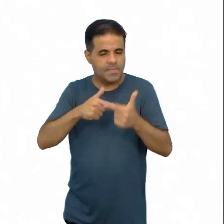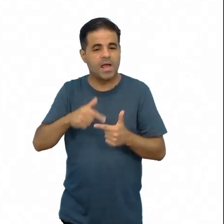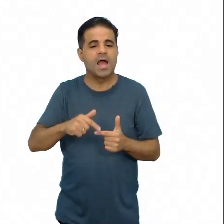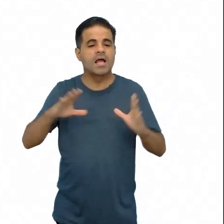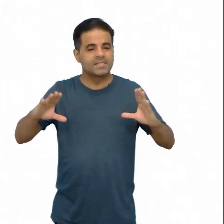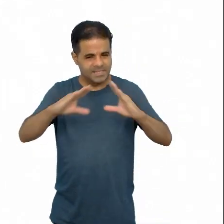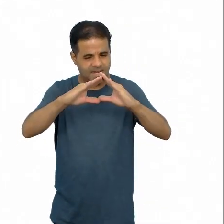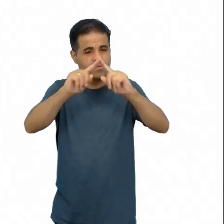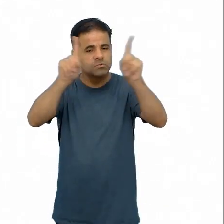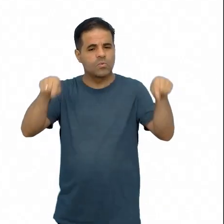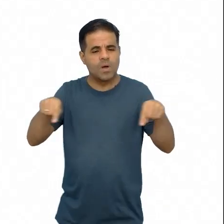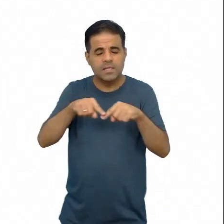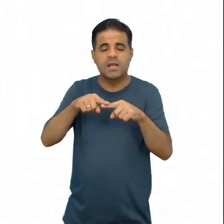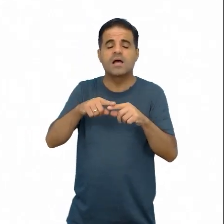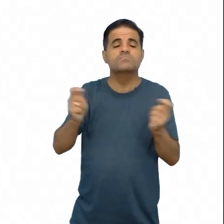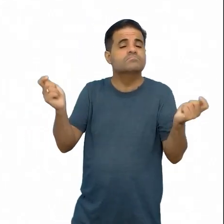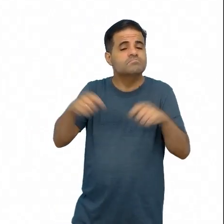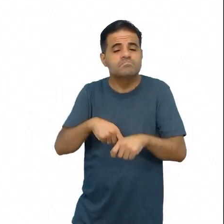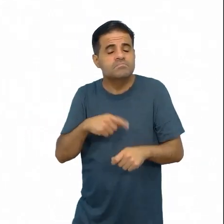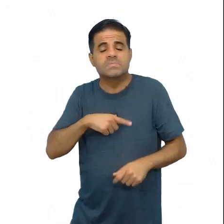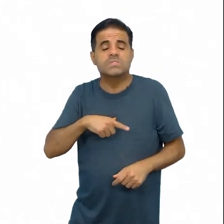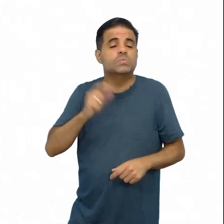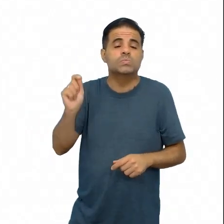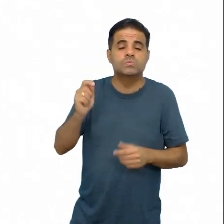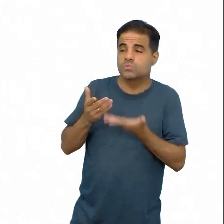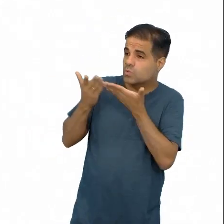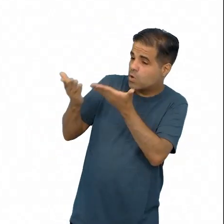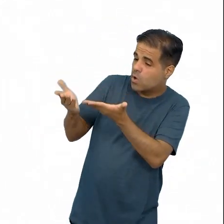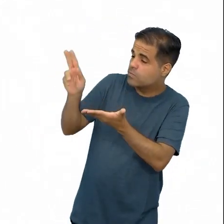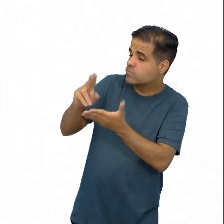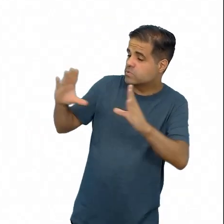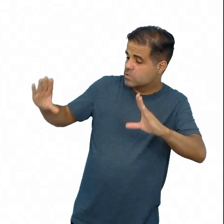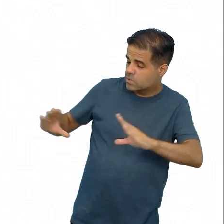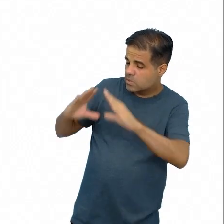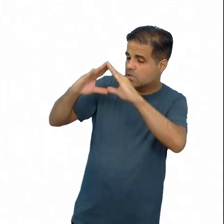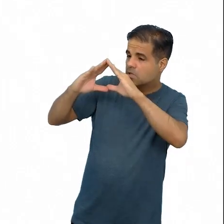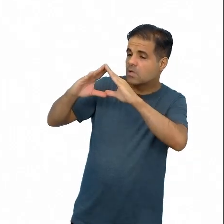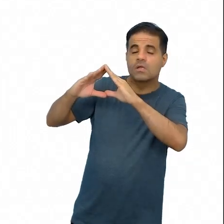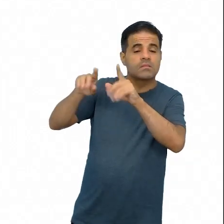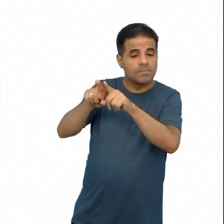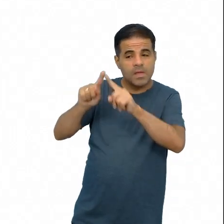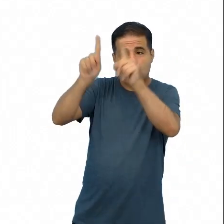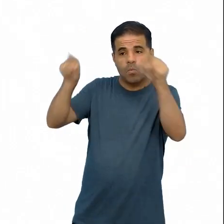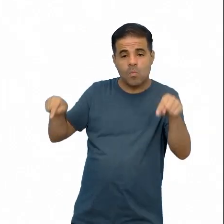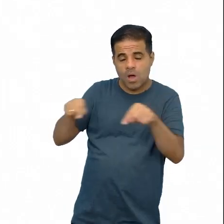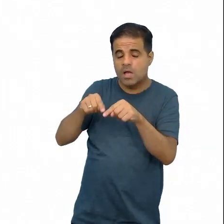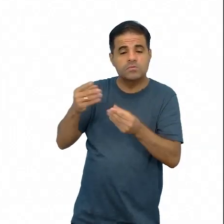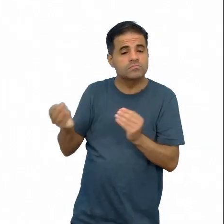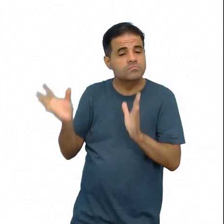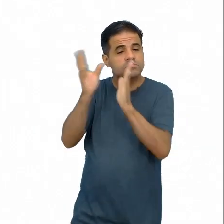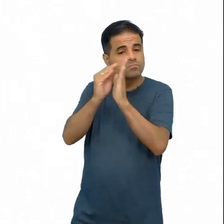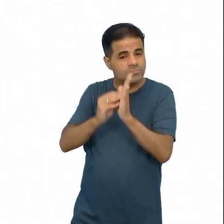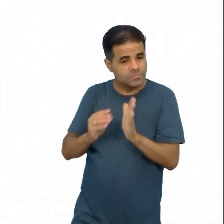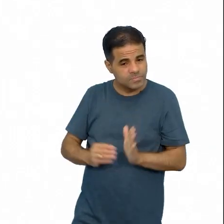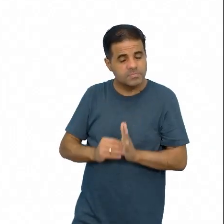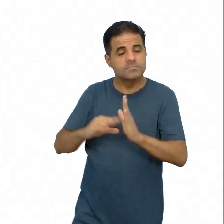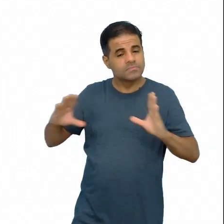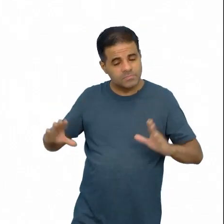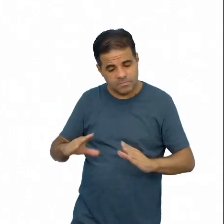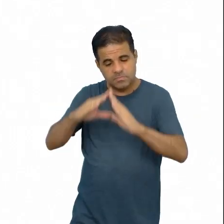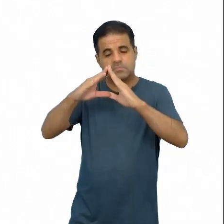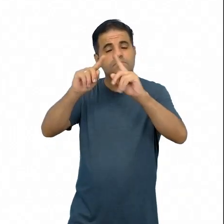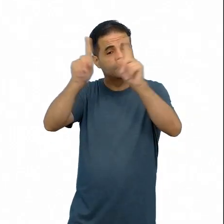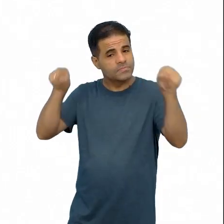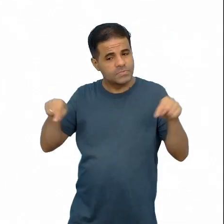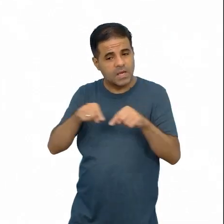triângulos e quadrados, quais são as possibilidades que ele tem? Olha só, ele só utilizou triângulos e quadrados, mas na verdade ele compôs figuras com triângulos e